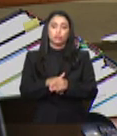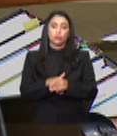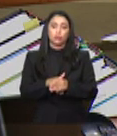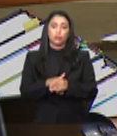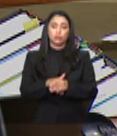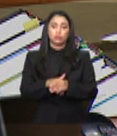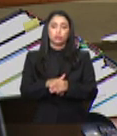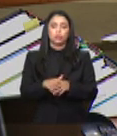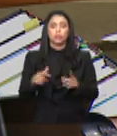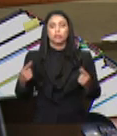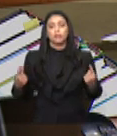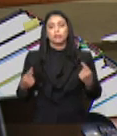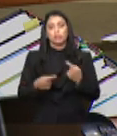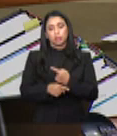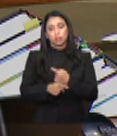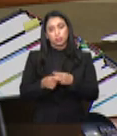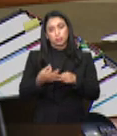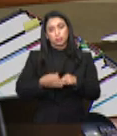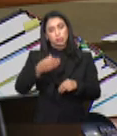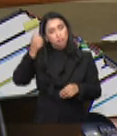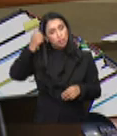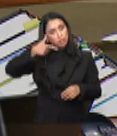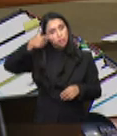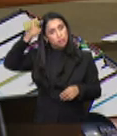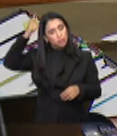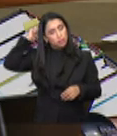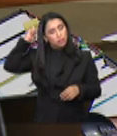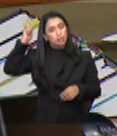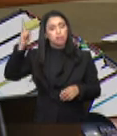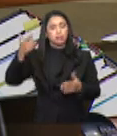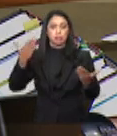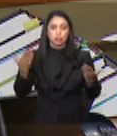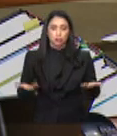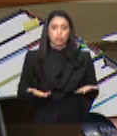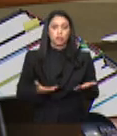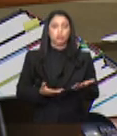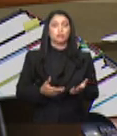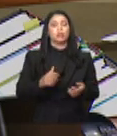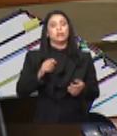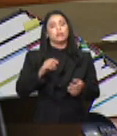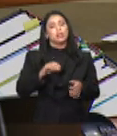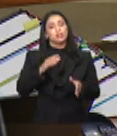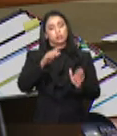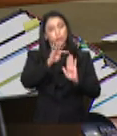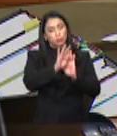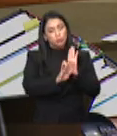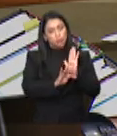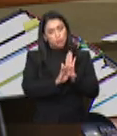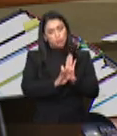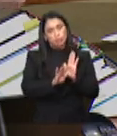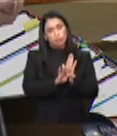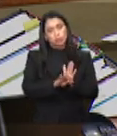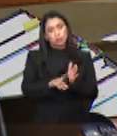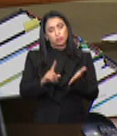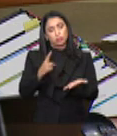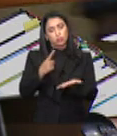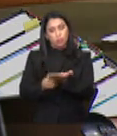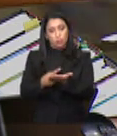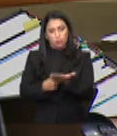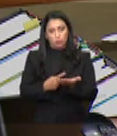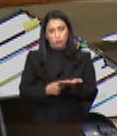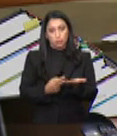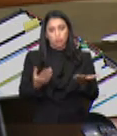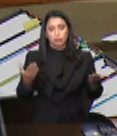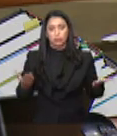primeiro divergente lançado do ministro Alexandre Moraes, que se tornou, portanto, redator para o acordo. Naquela sentada, presidida